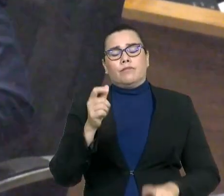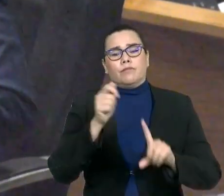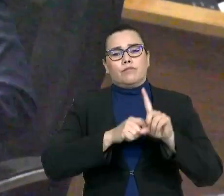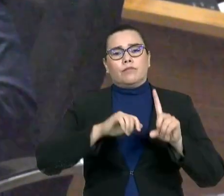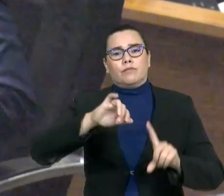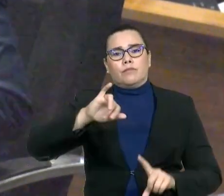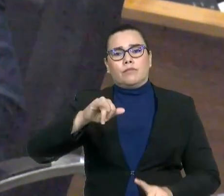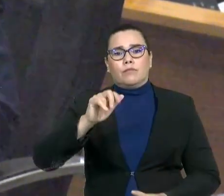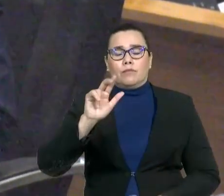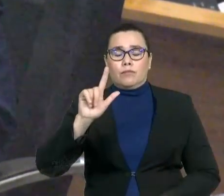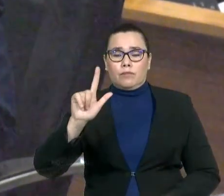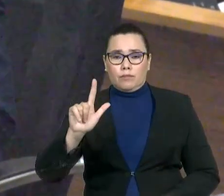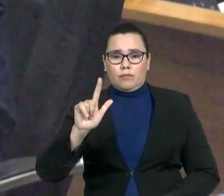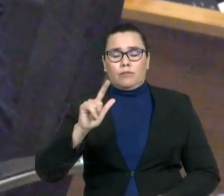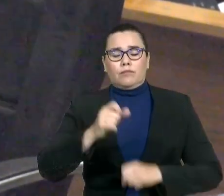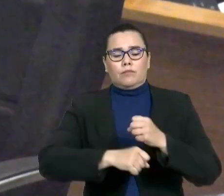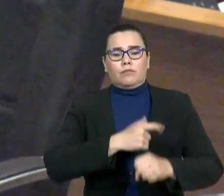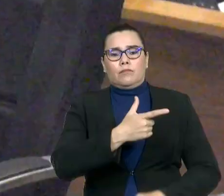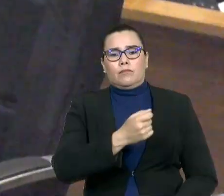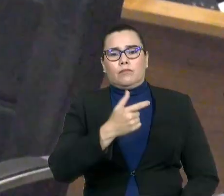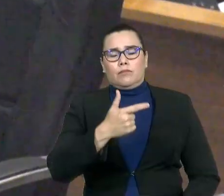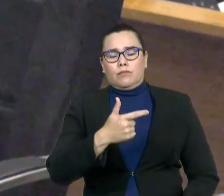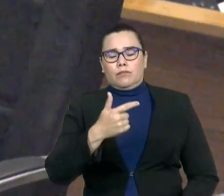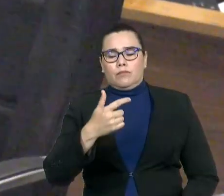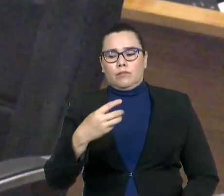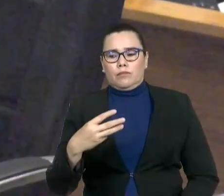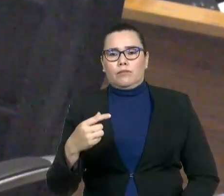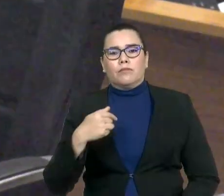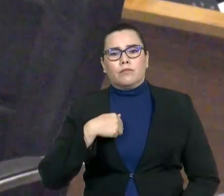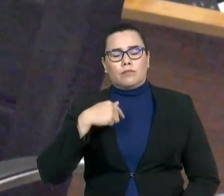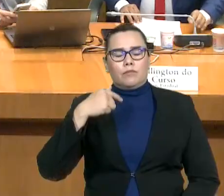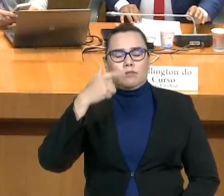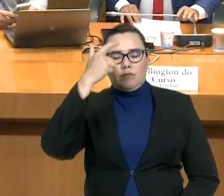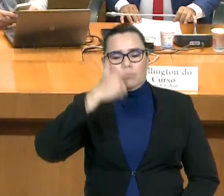secretário, deputado Wellington do Curso.